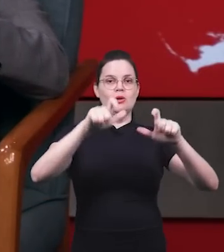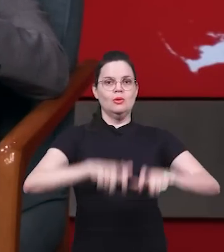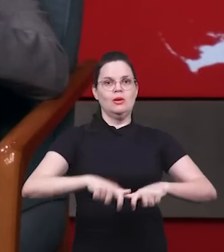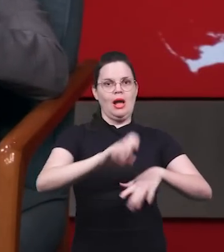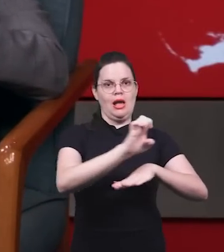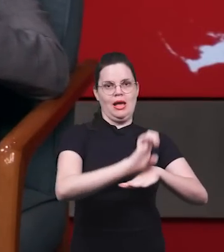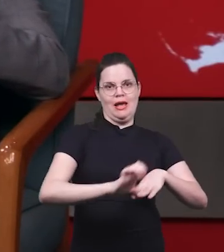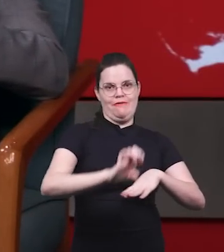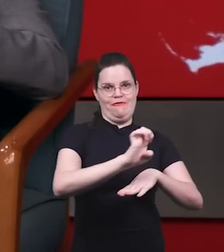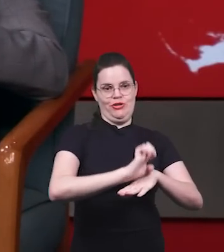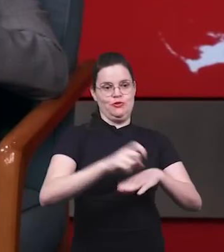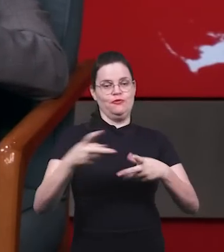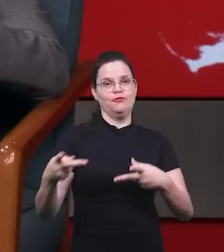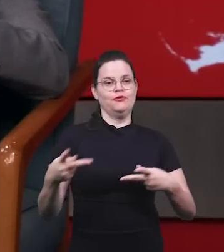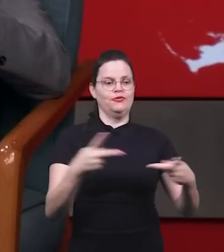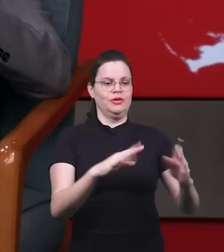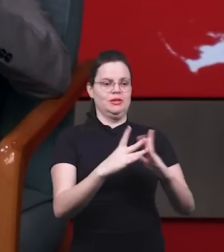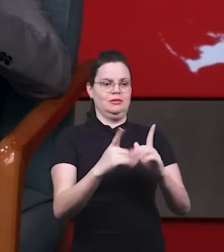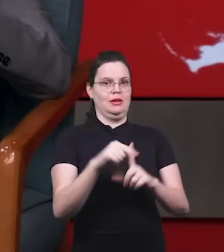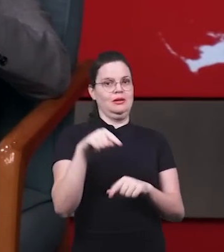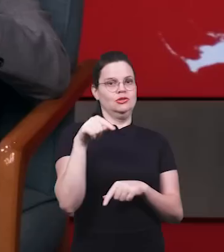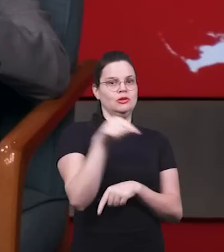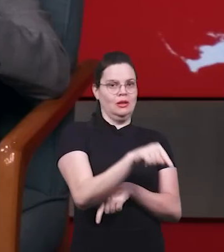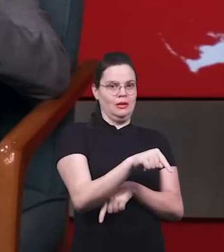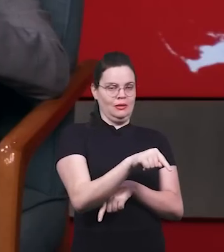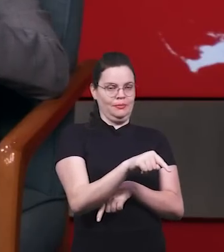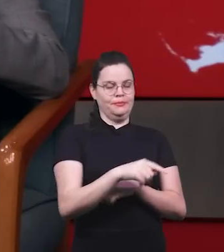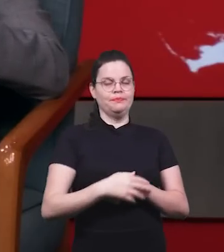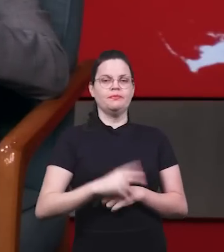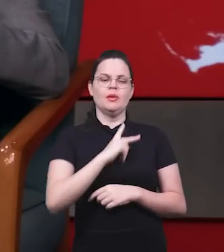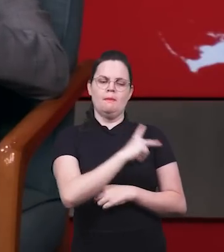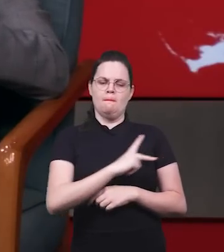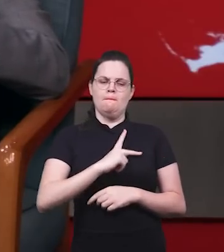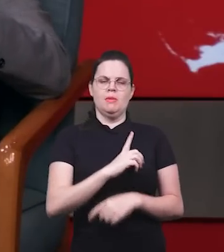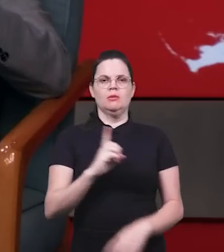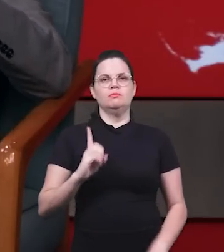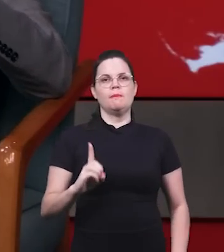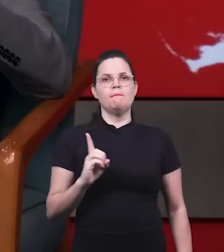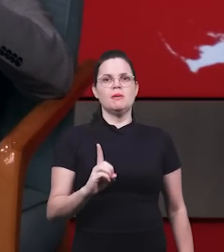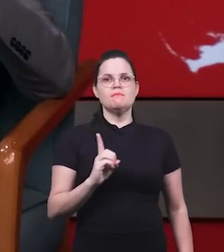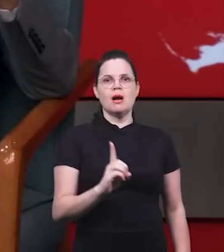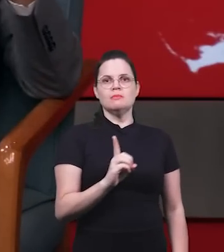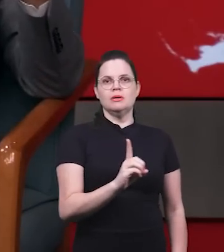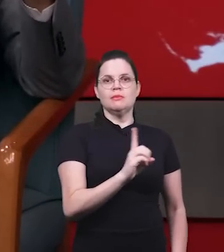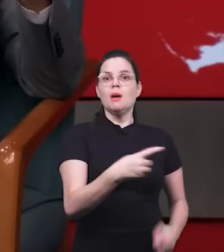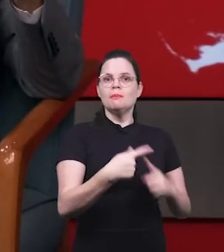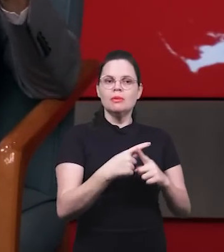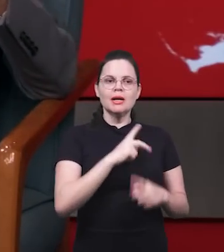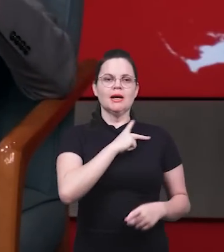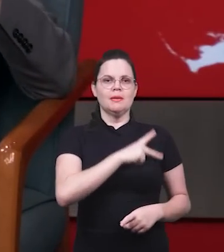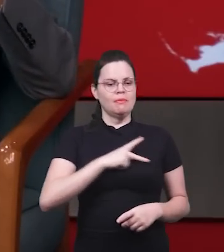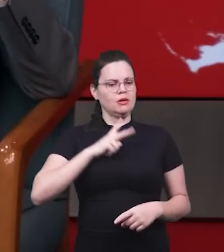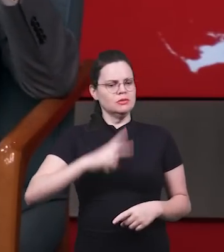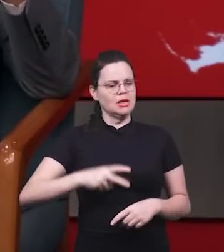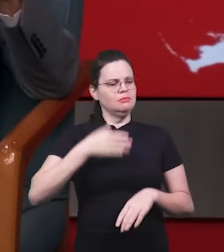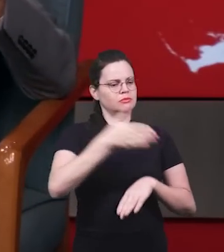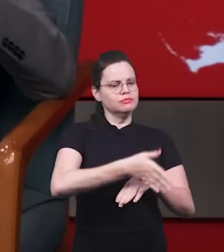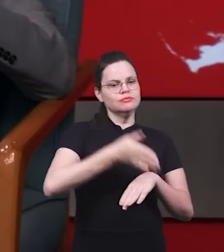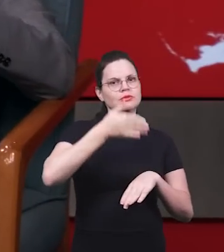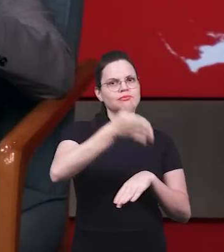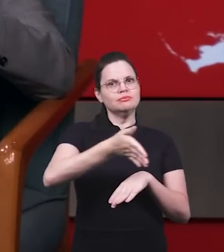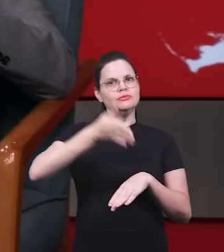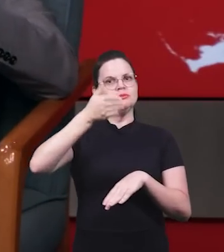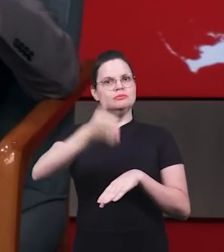Éfeso? Quando Paulo visita essa igreja e vai ali, o Paulo visitava, não é? Ele passava nas